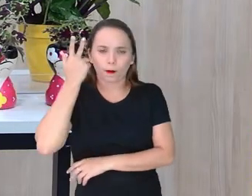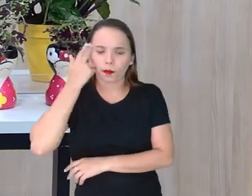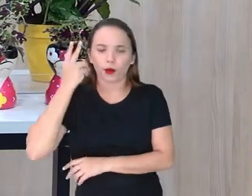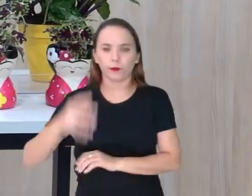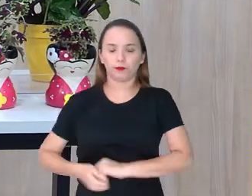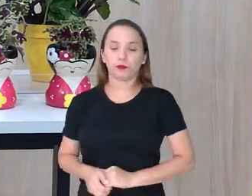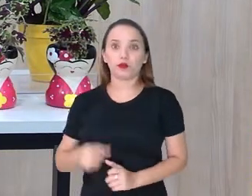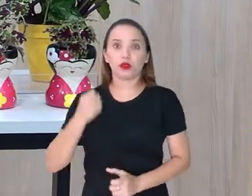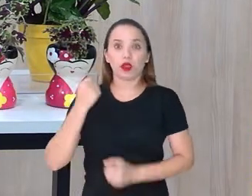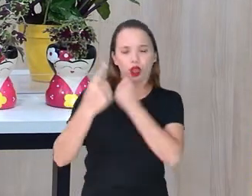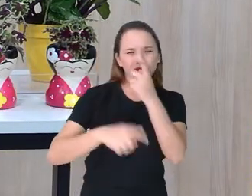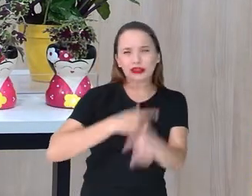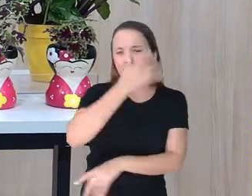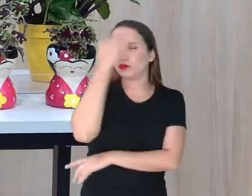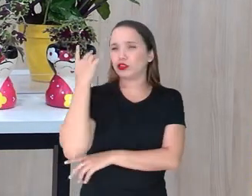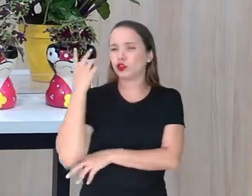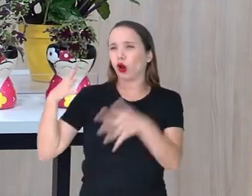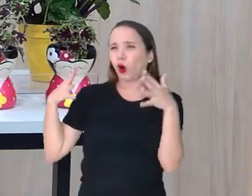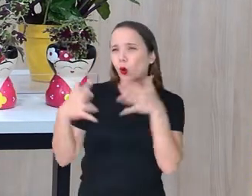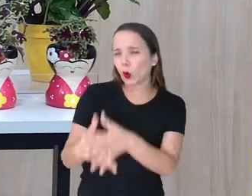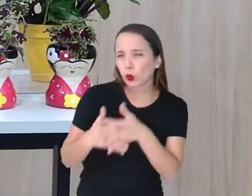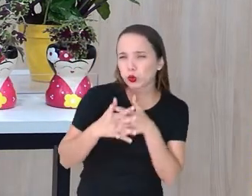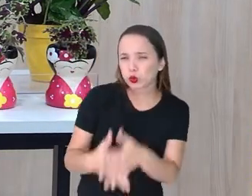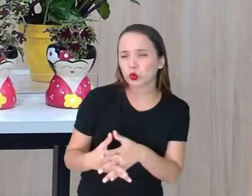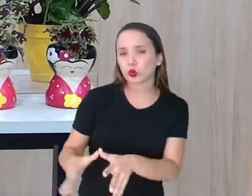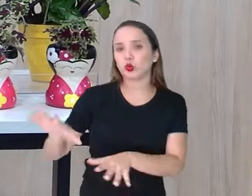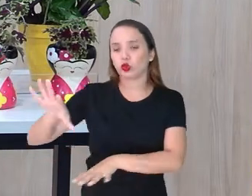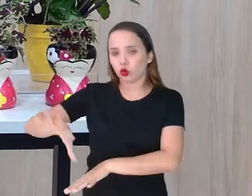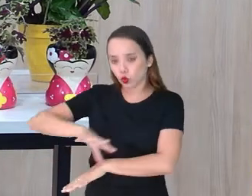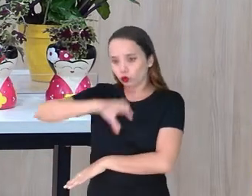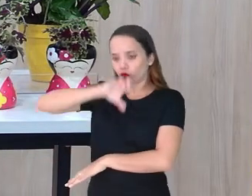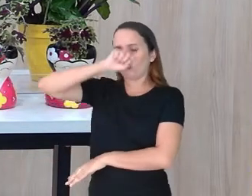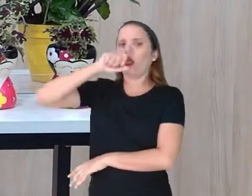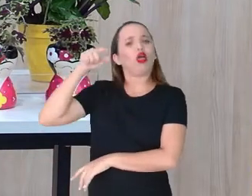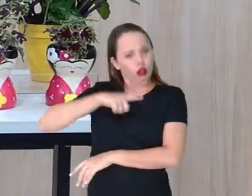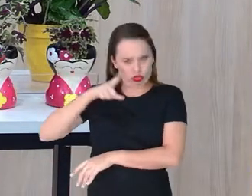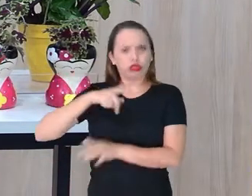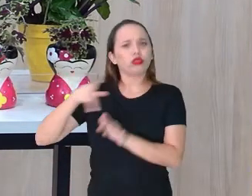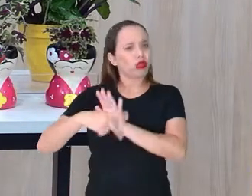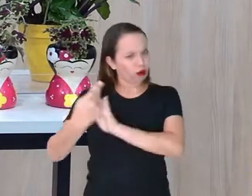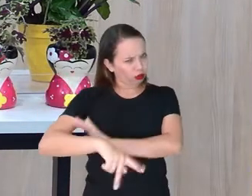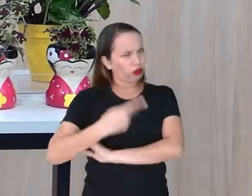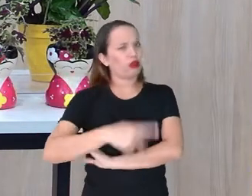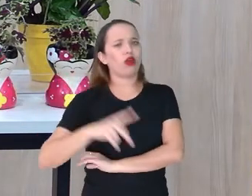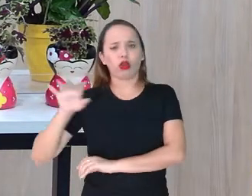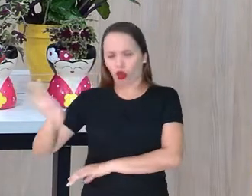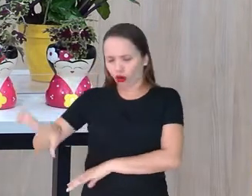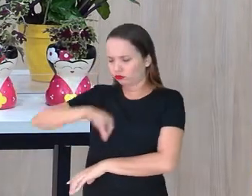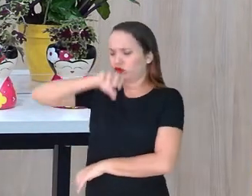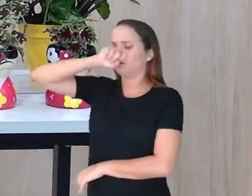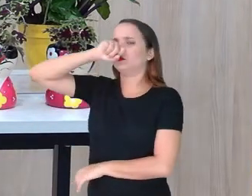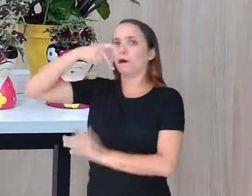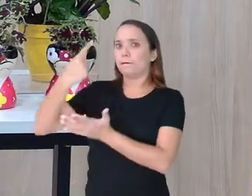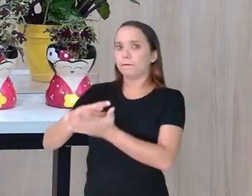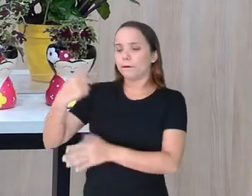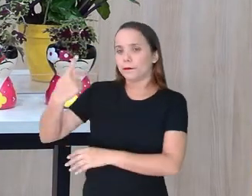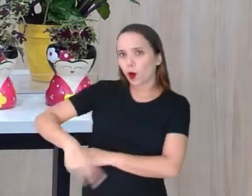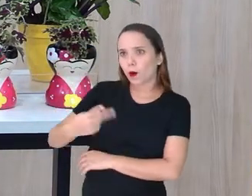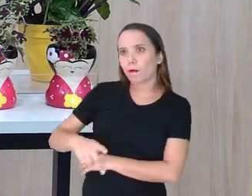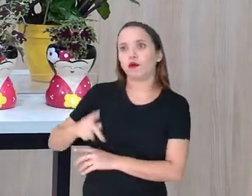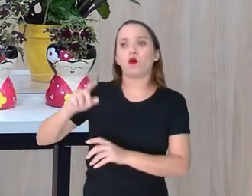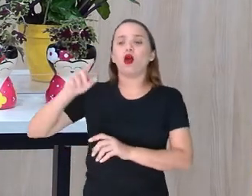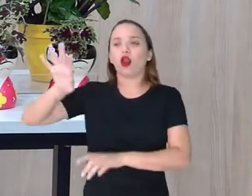pouquinho respiração da planta e fotossíntese. Não, a planta respira o oxigênio, libera o gás carbônico,